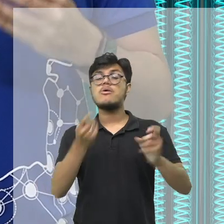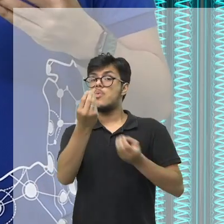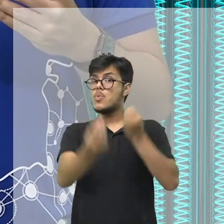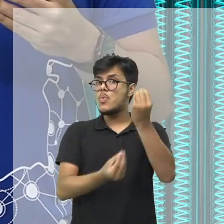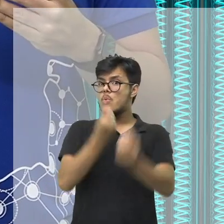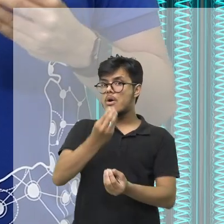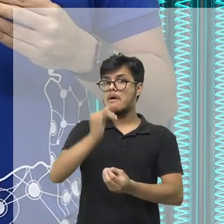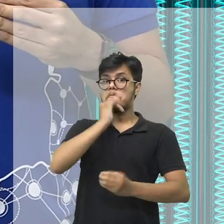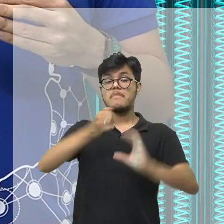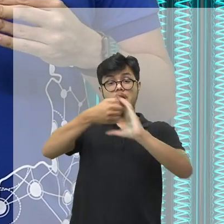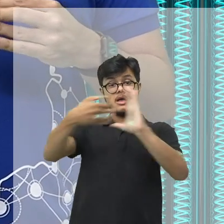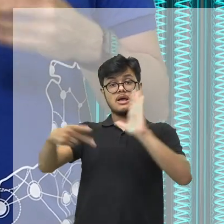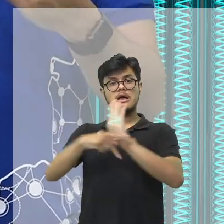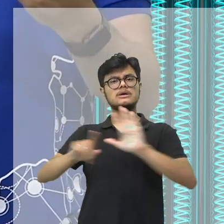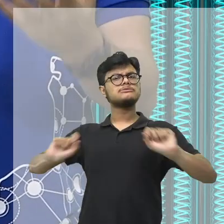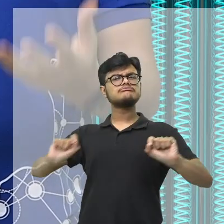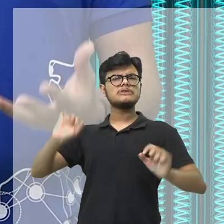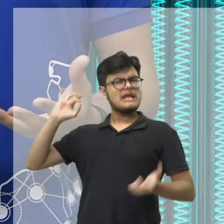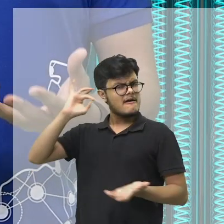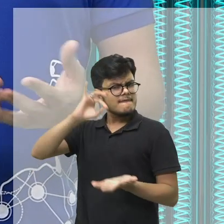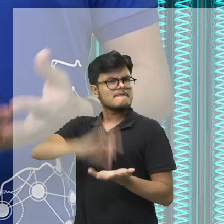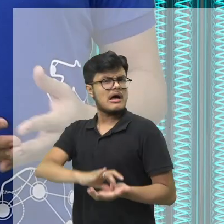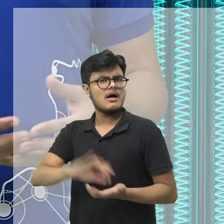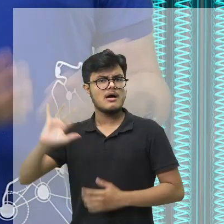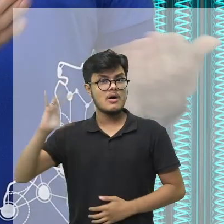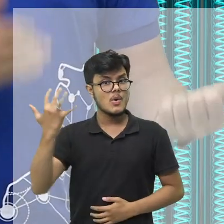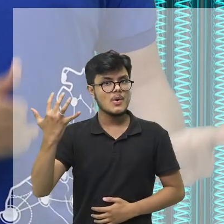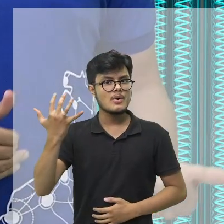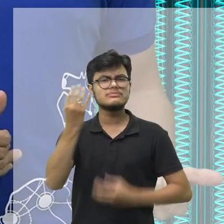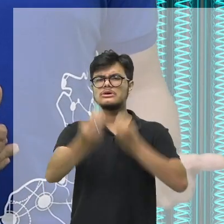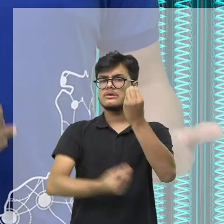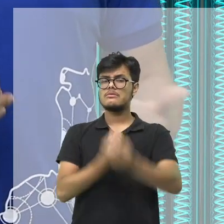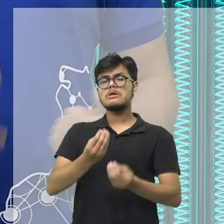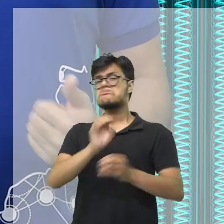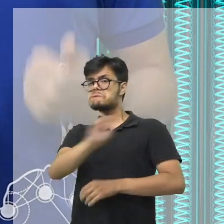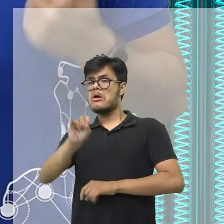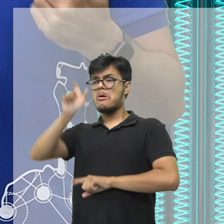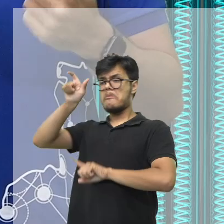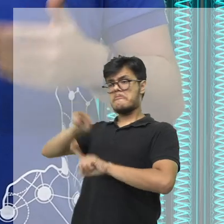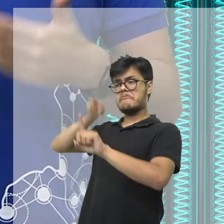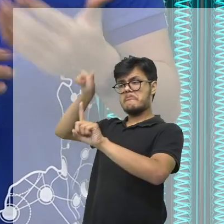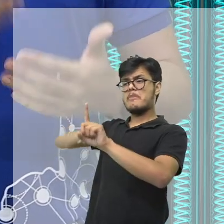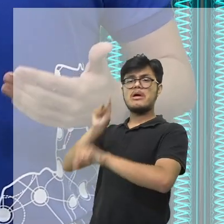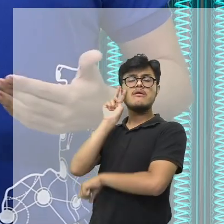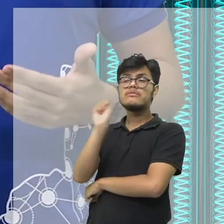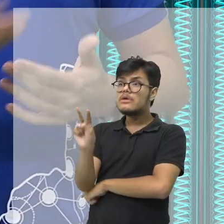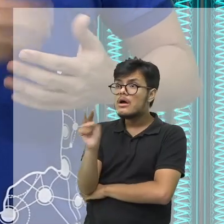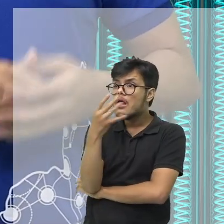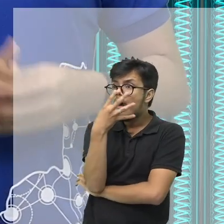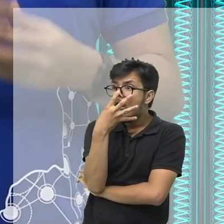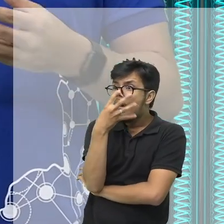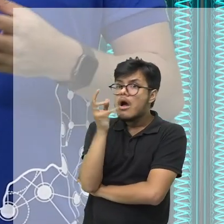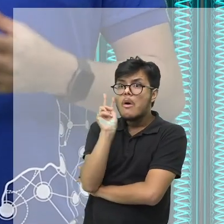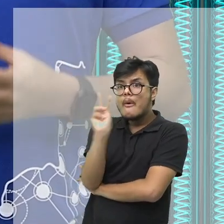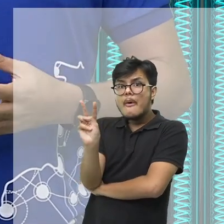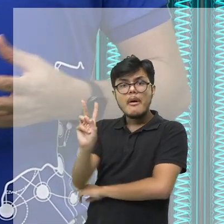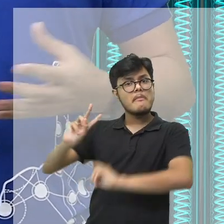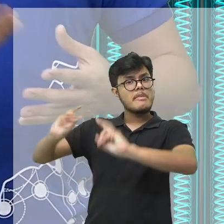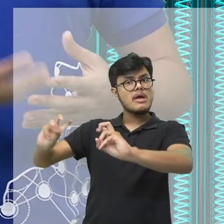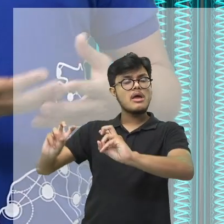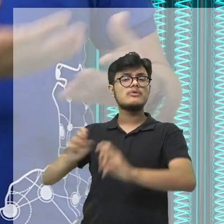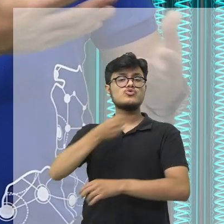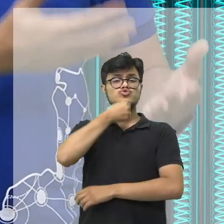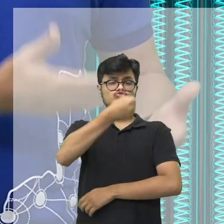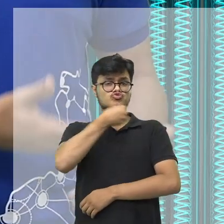vai me dá ali a confiabilidade daquela informação? Alguém que viu, né? Um jornalista que foi lá, fez a matéria, identificou